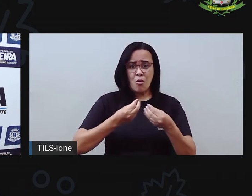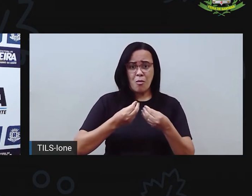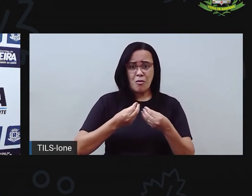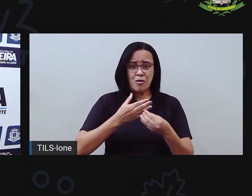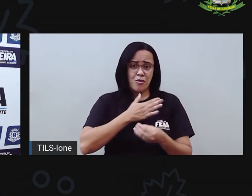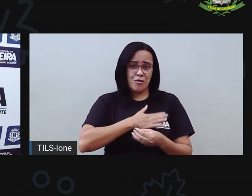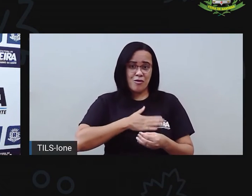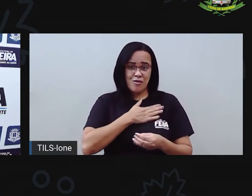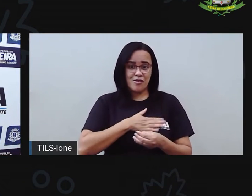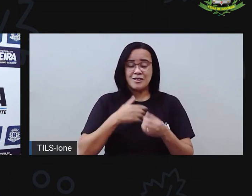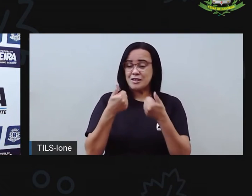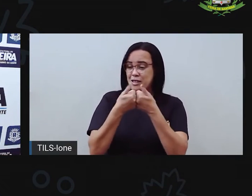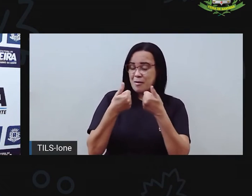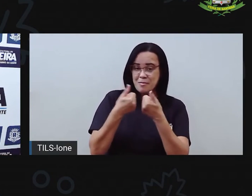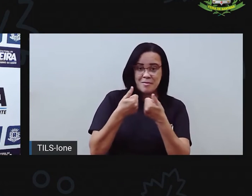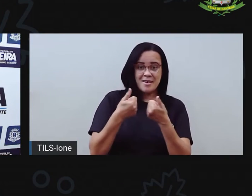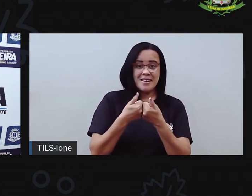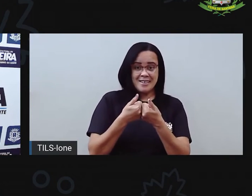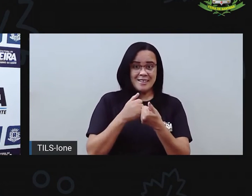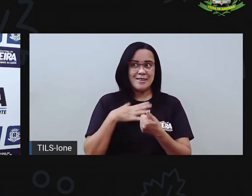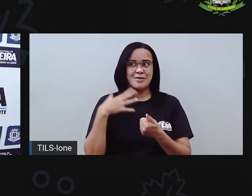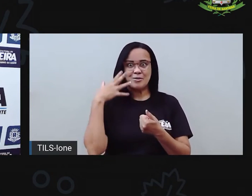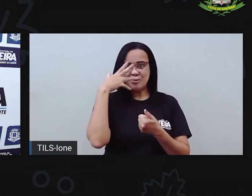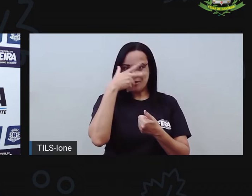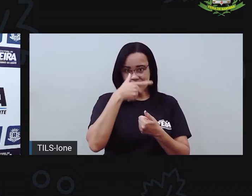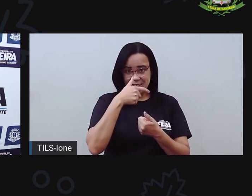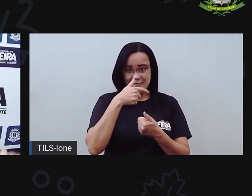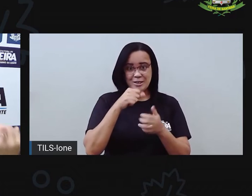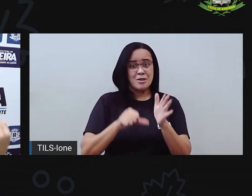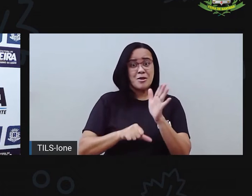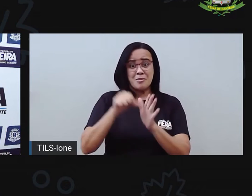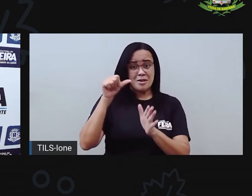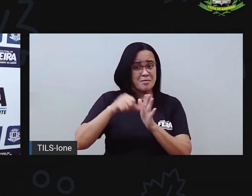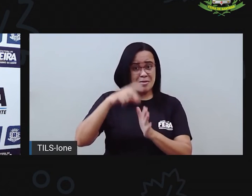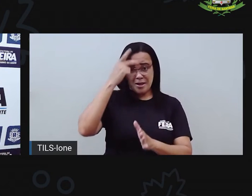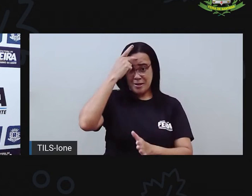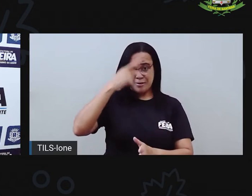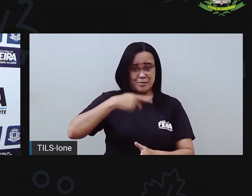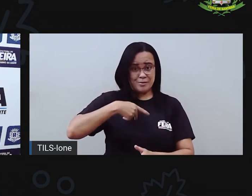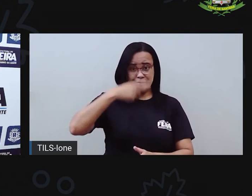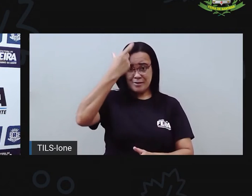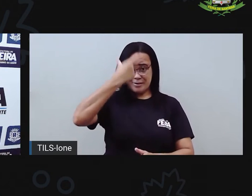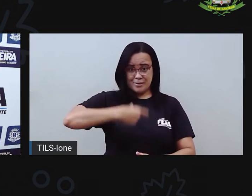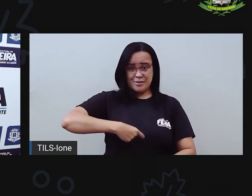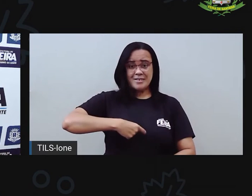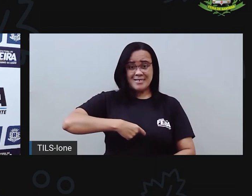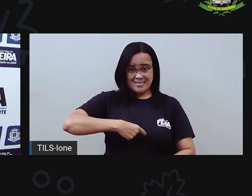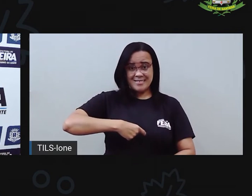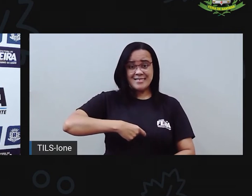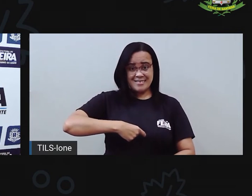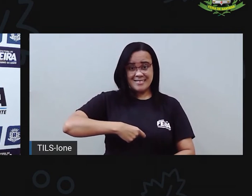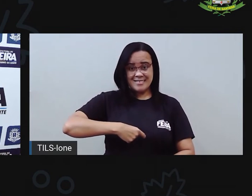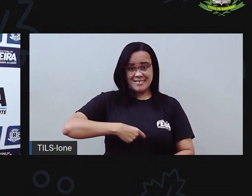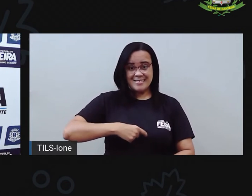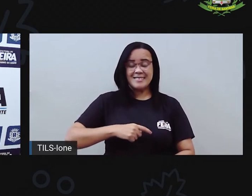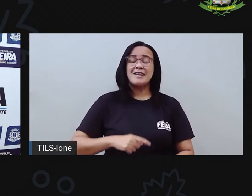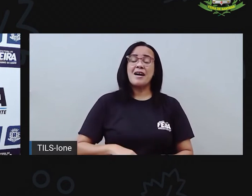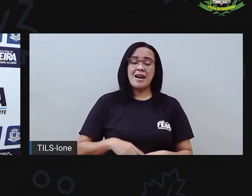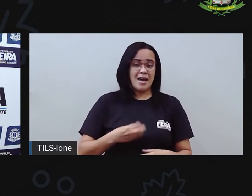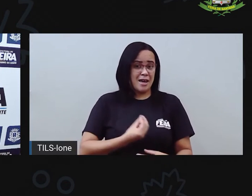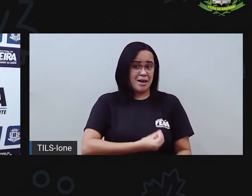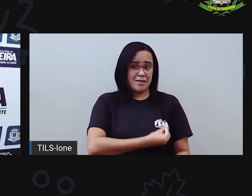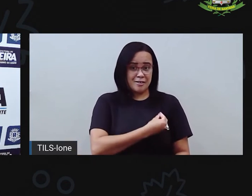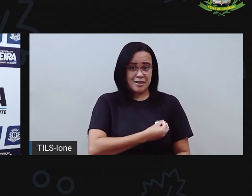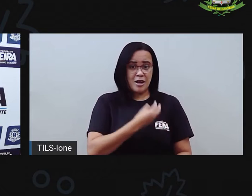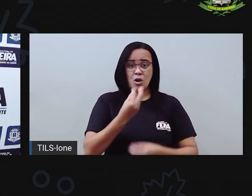é preciso que a gente, primeiro, goste de nós mesmos, né? Que a gente goste da nossa presença, né? Que a